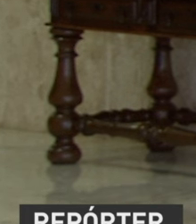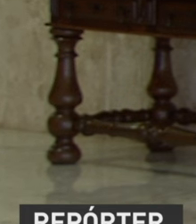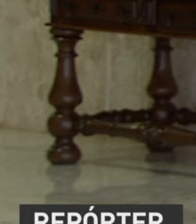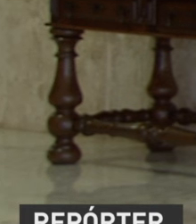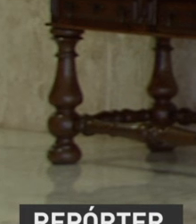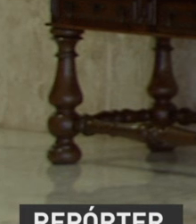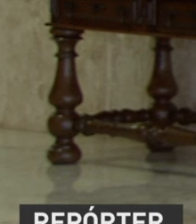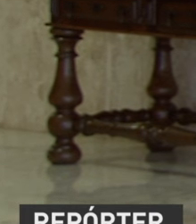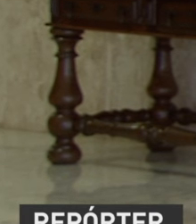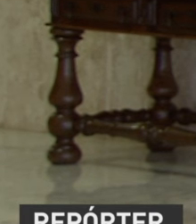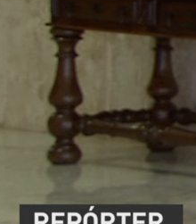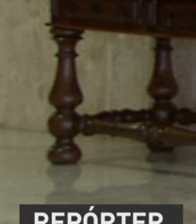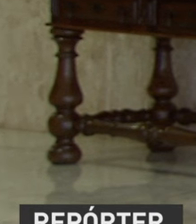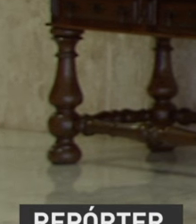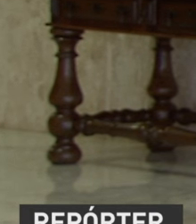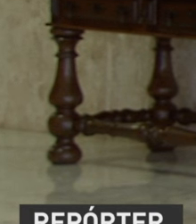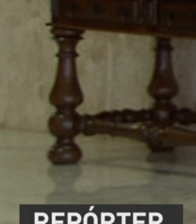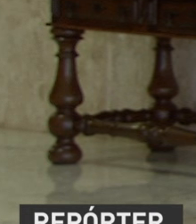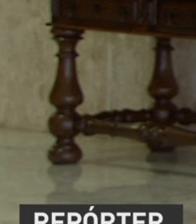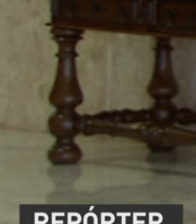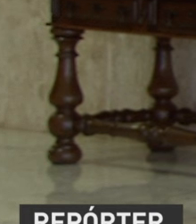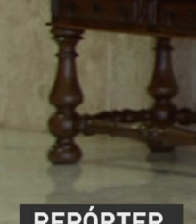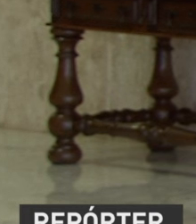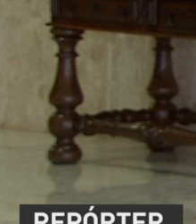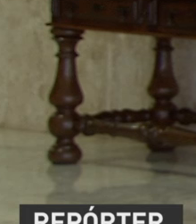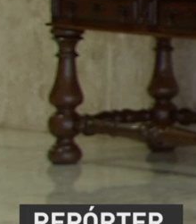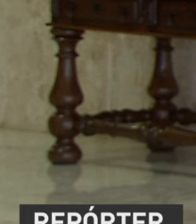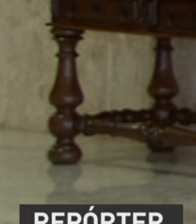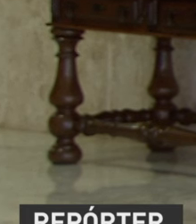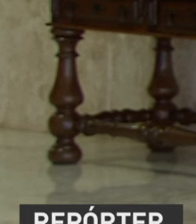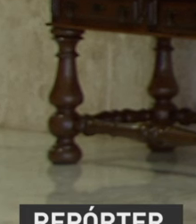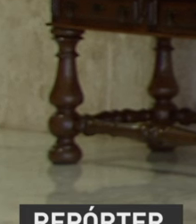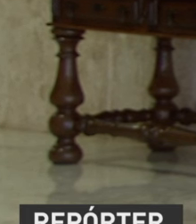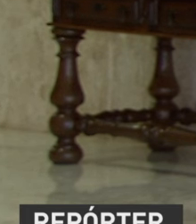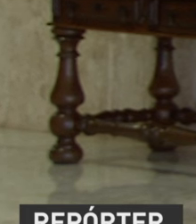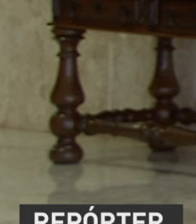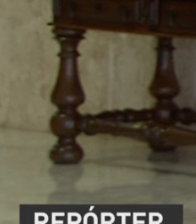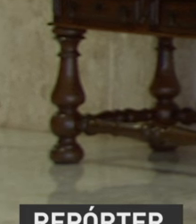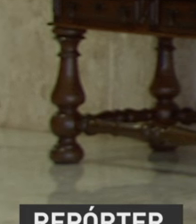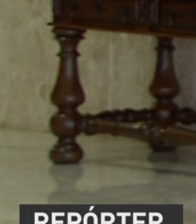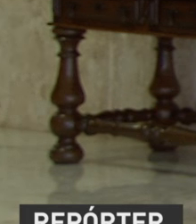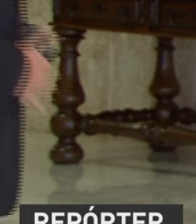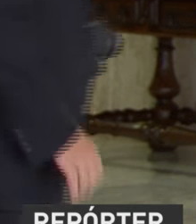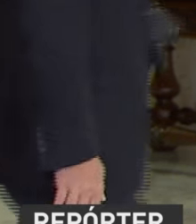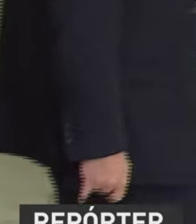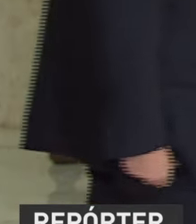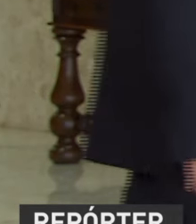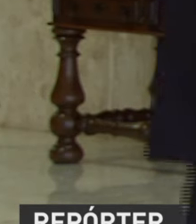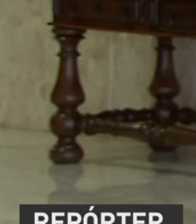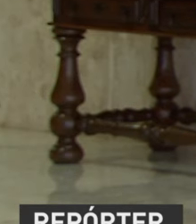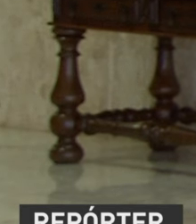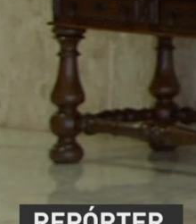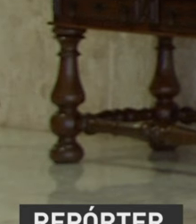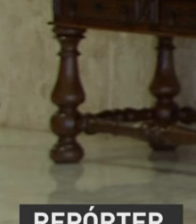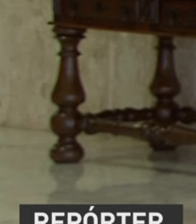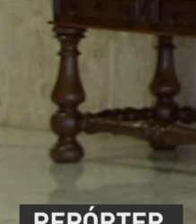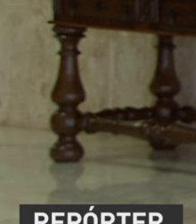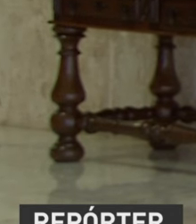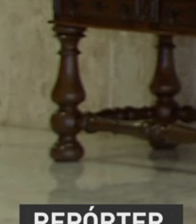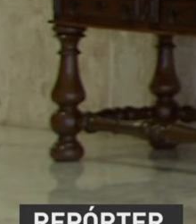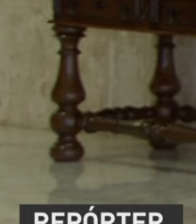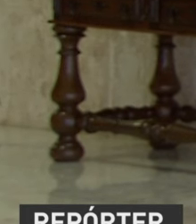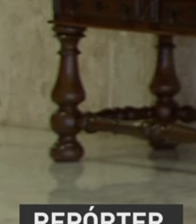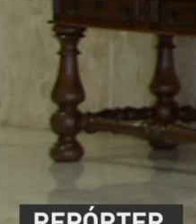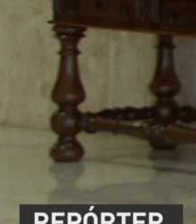Planejamento Diogo de Oliveira, que analisassem a situação dos estados com profundidade. A ideia é construir uma solução conjunta